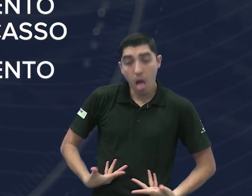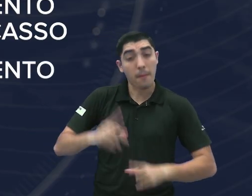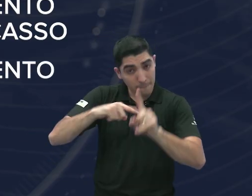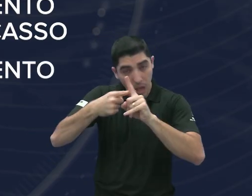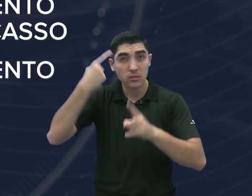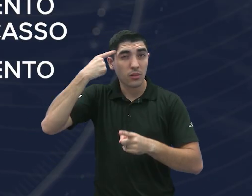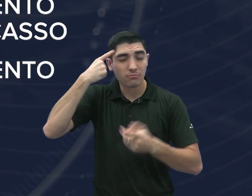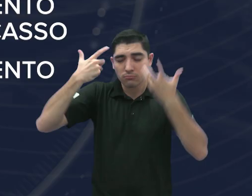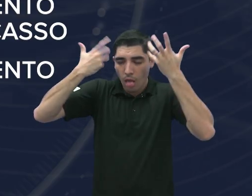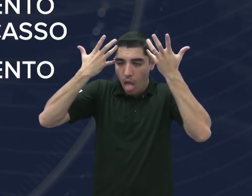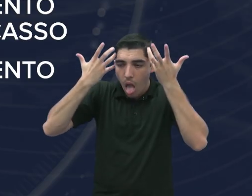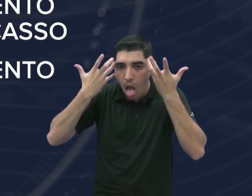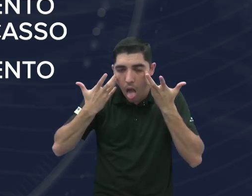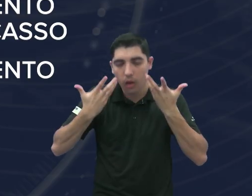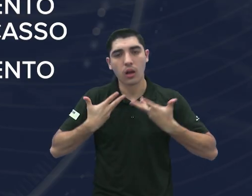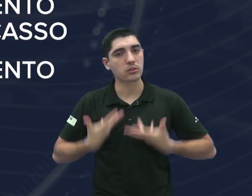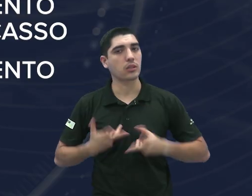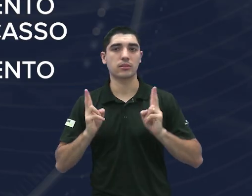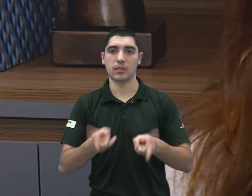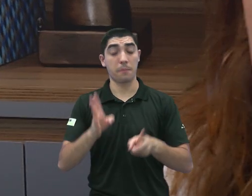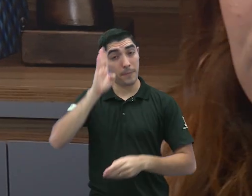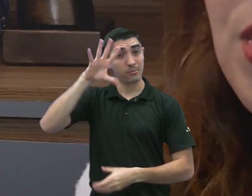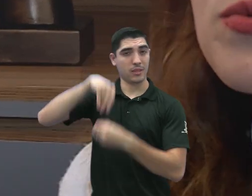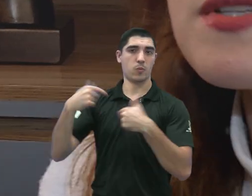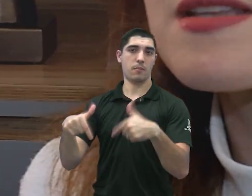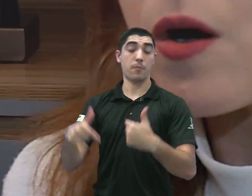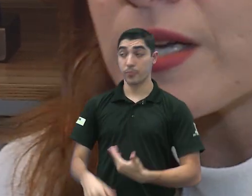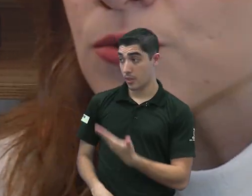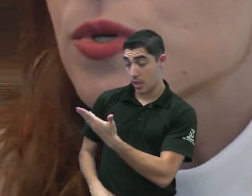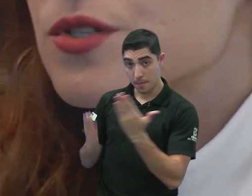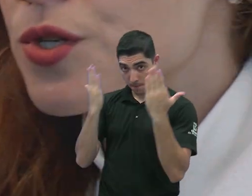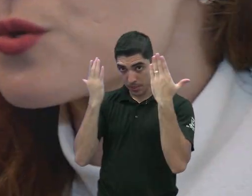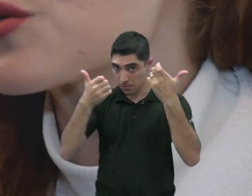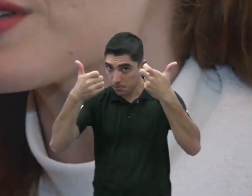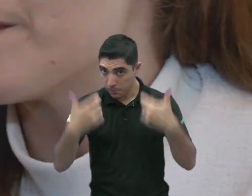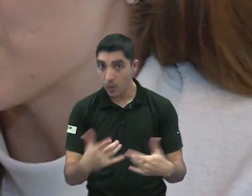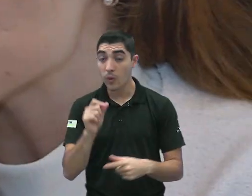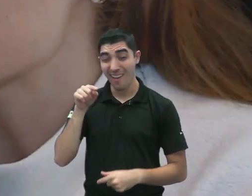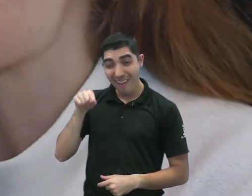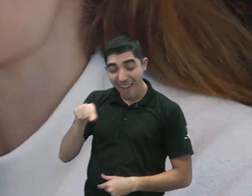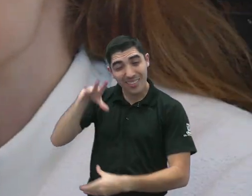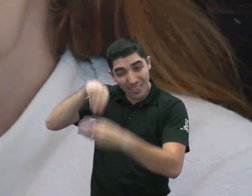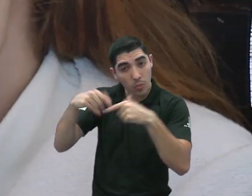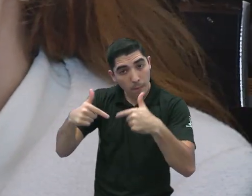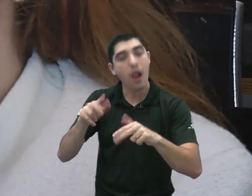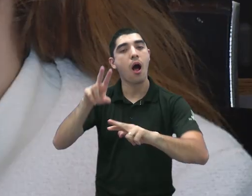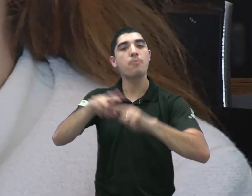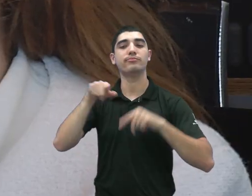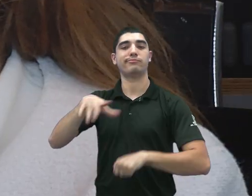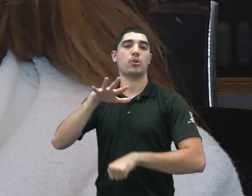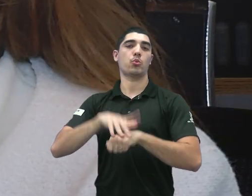causados exclusivamente pelo ambiente de trabalho. Como essa psicóloga explica, é justamente a questão laboral